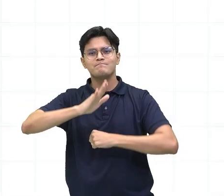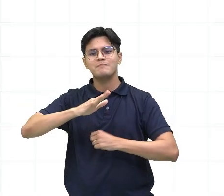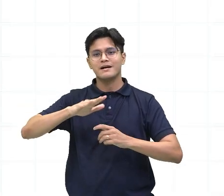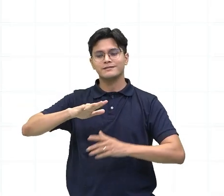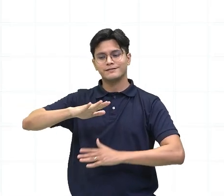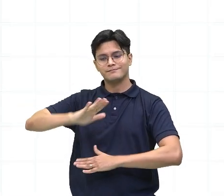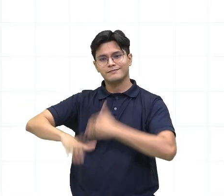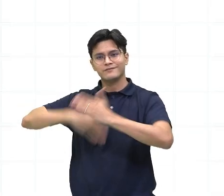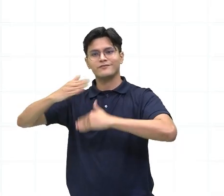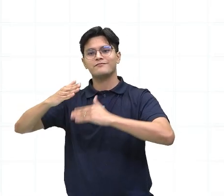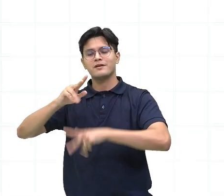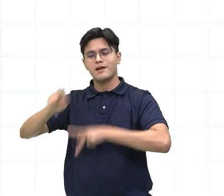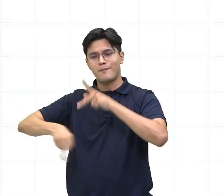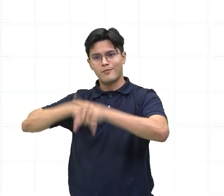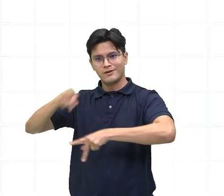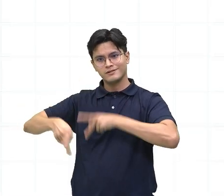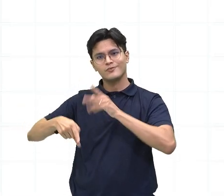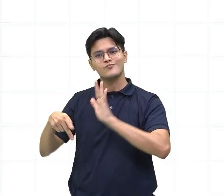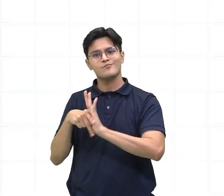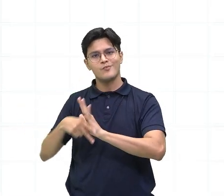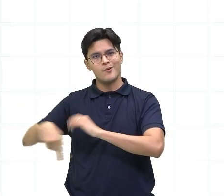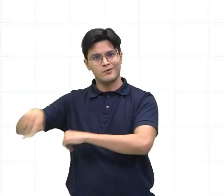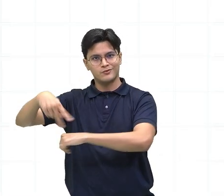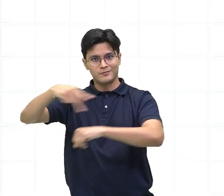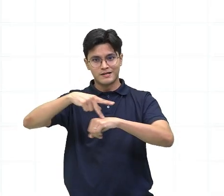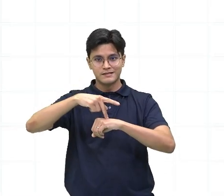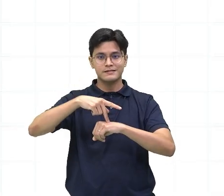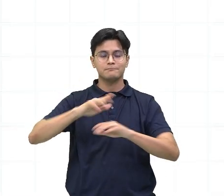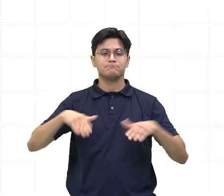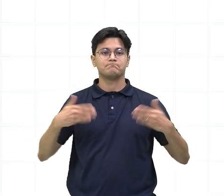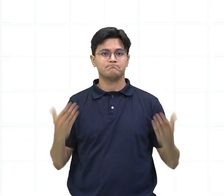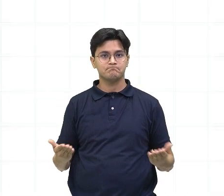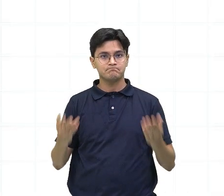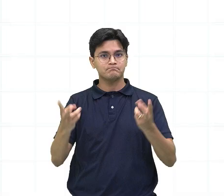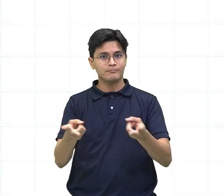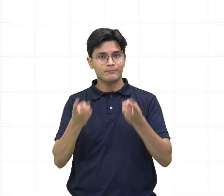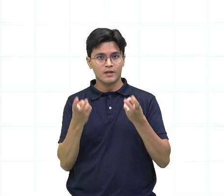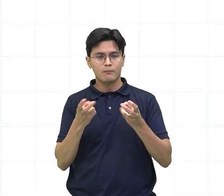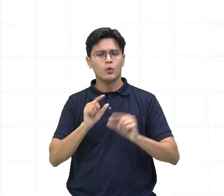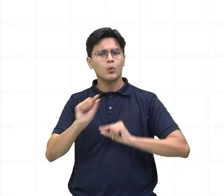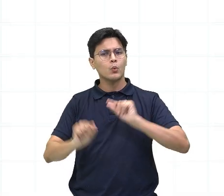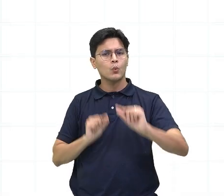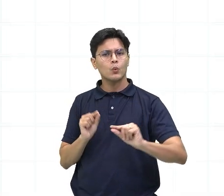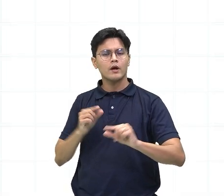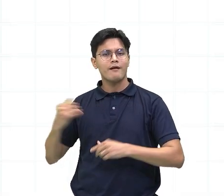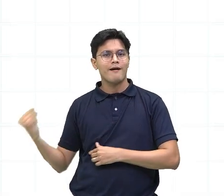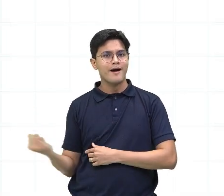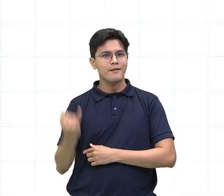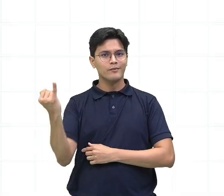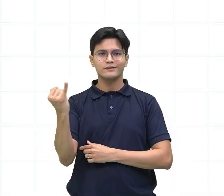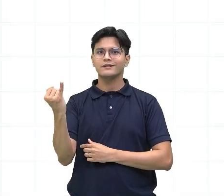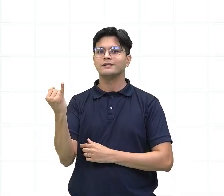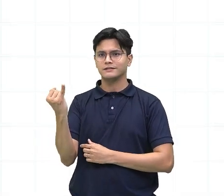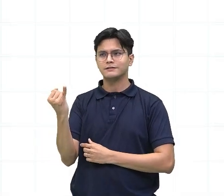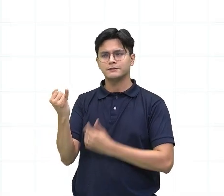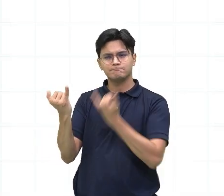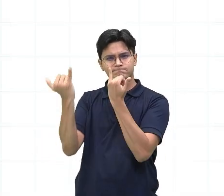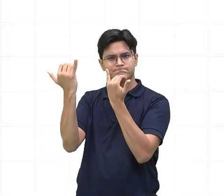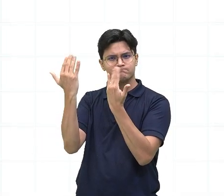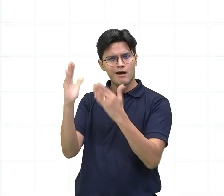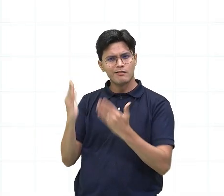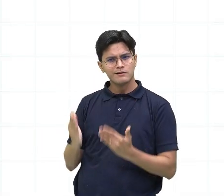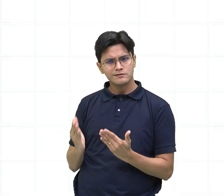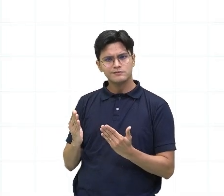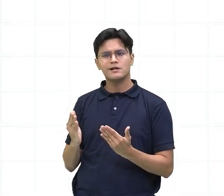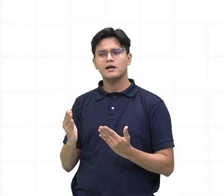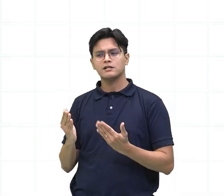população dessa região. Então, a gente observa a importância, né, de analisar a junção desses